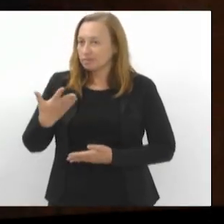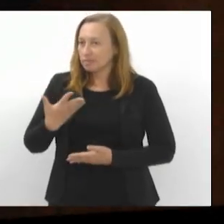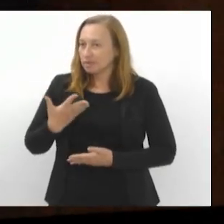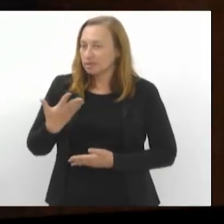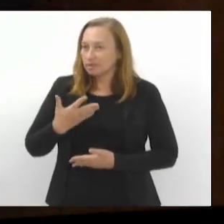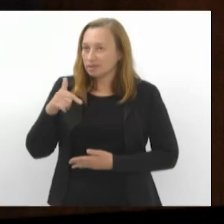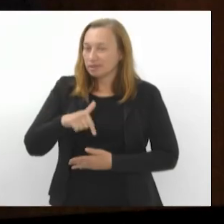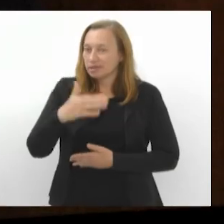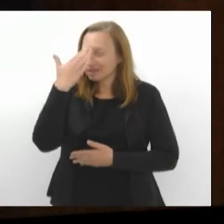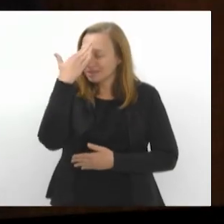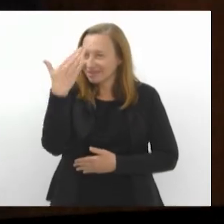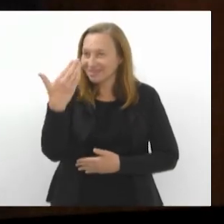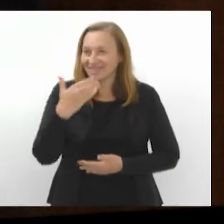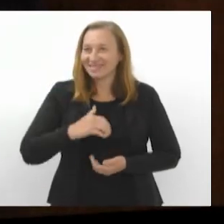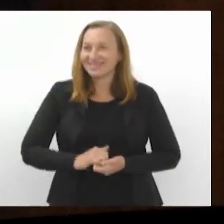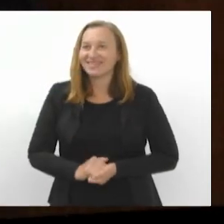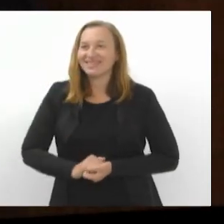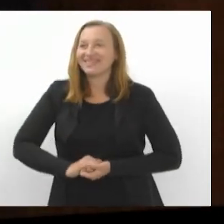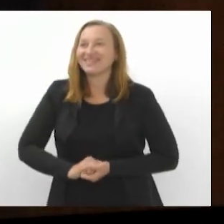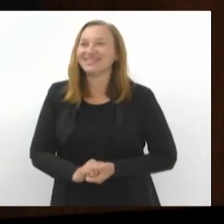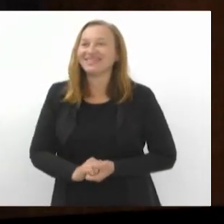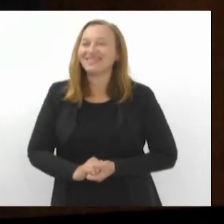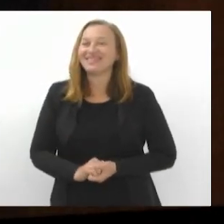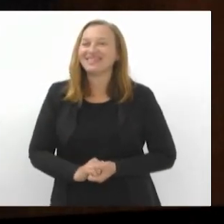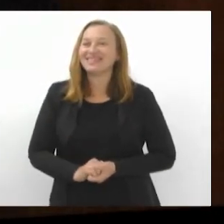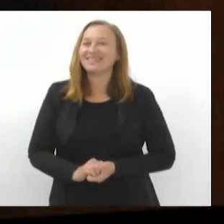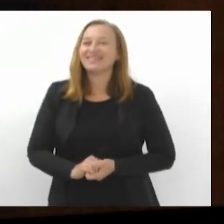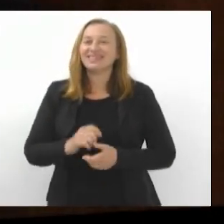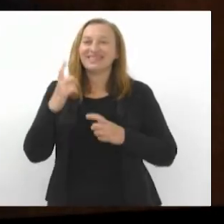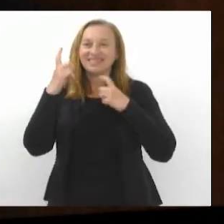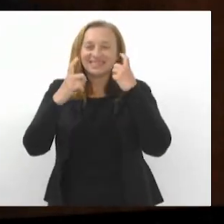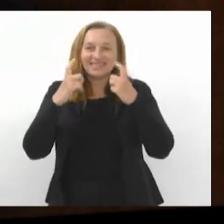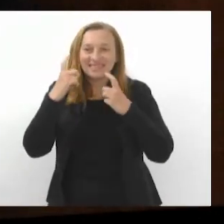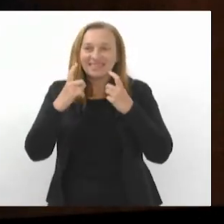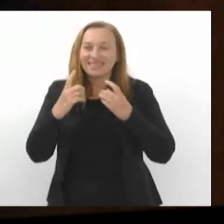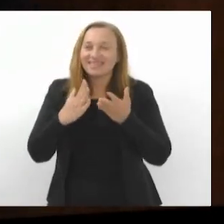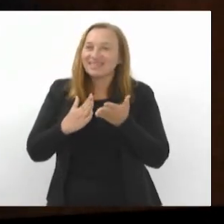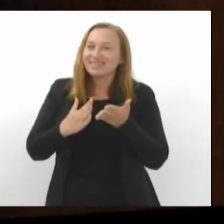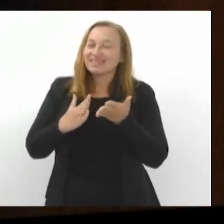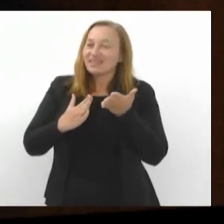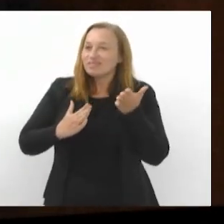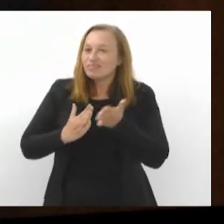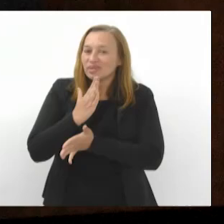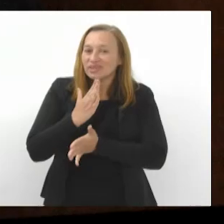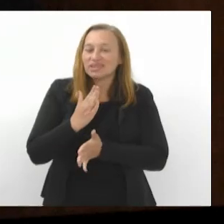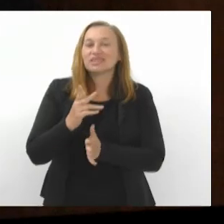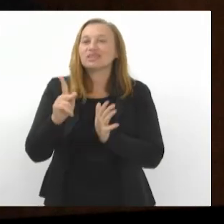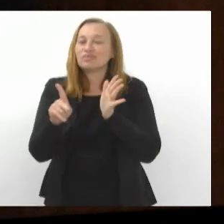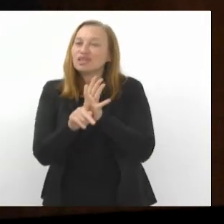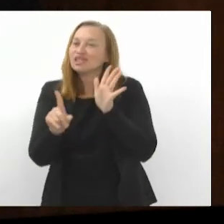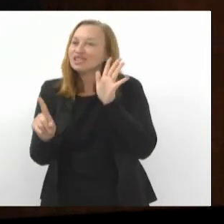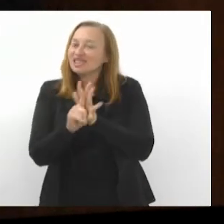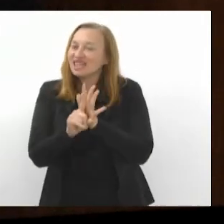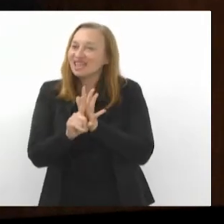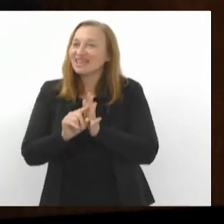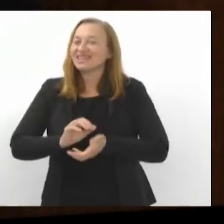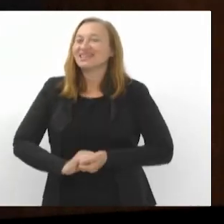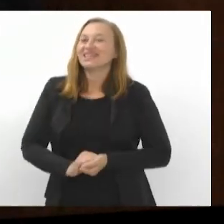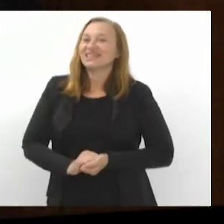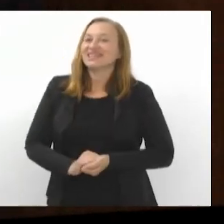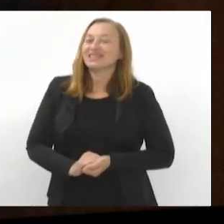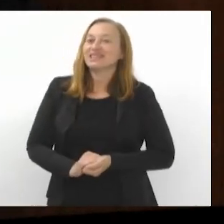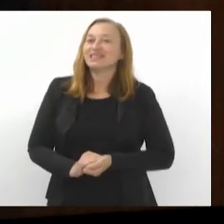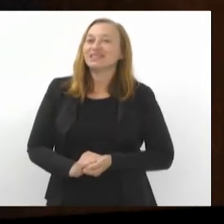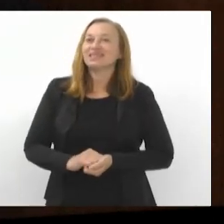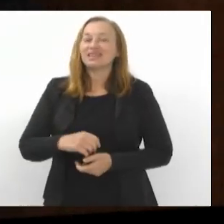aqui, agradecer pela votação de aprovação desse projeto de lei que dispõe,